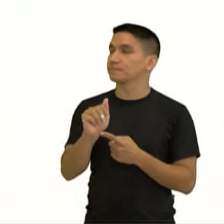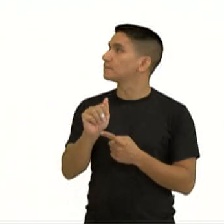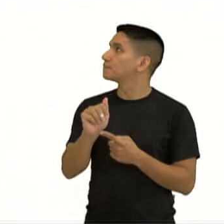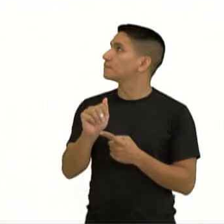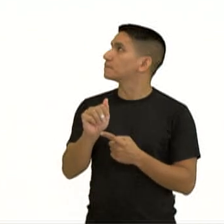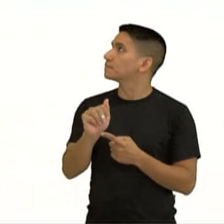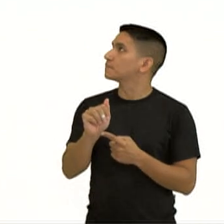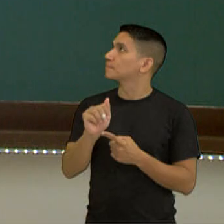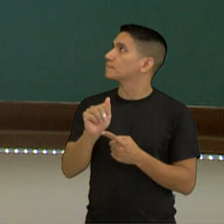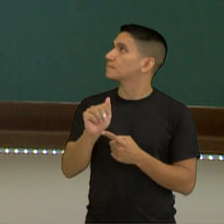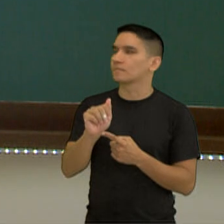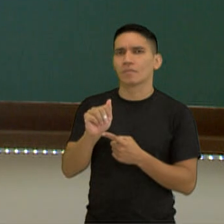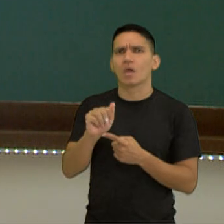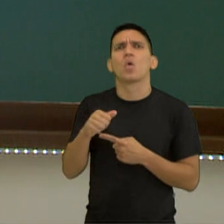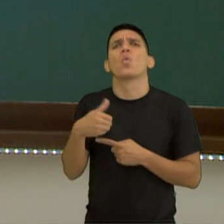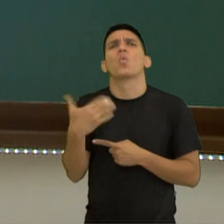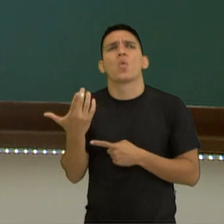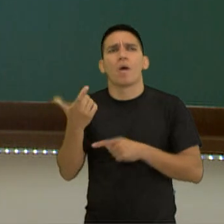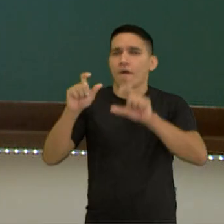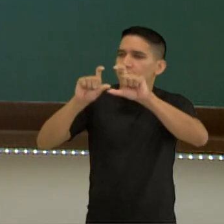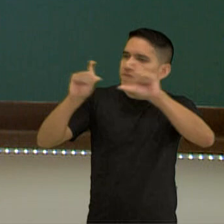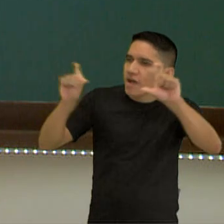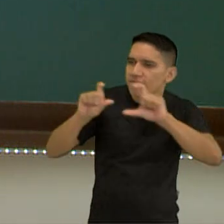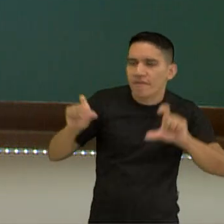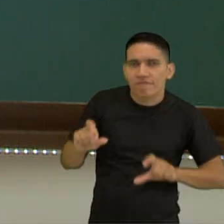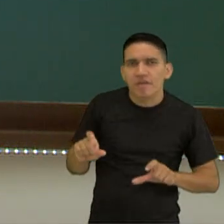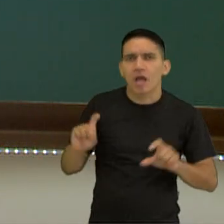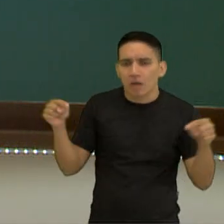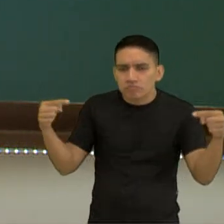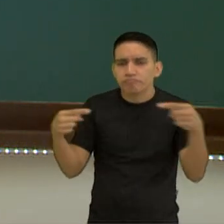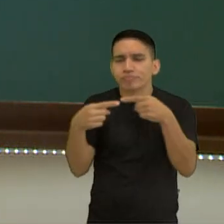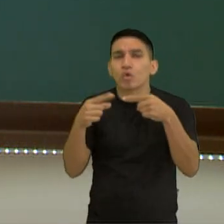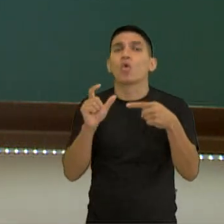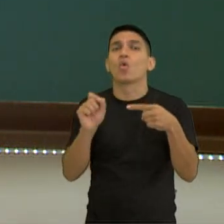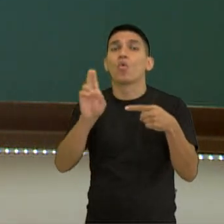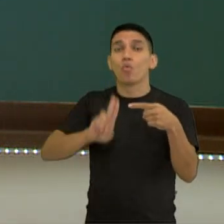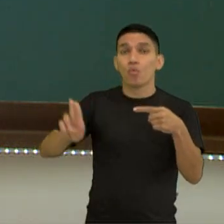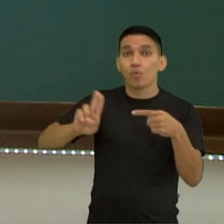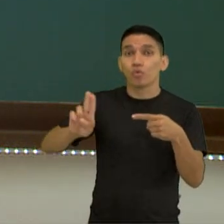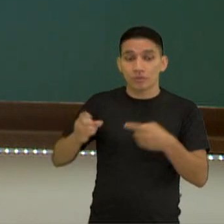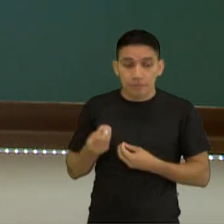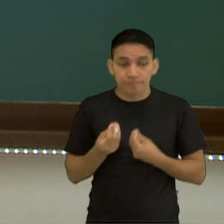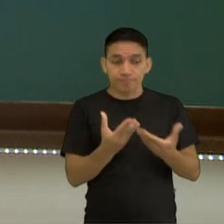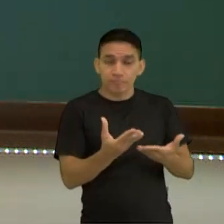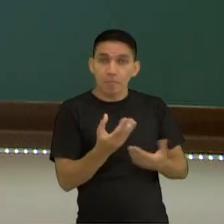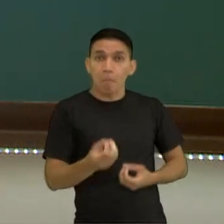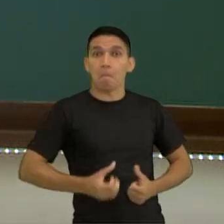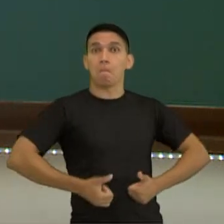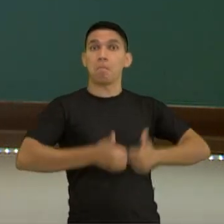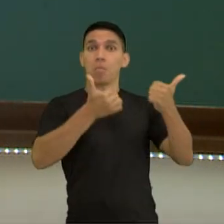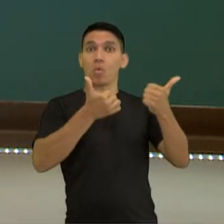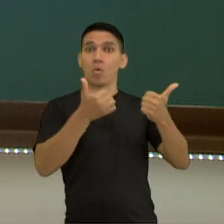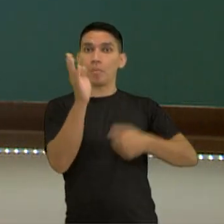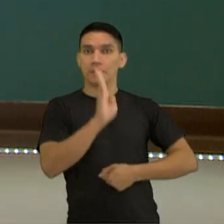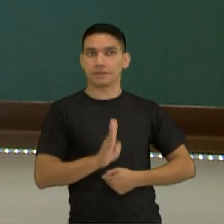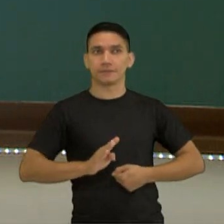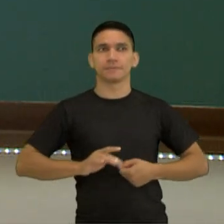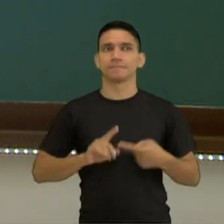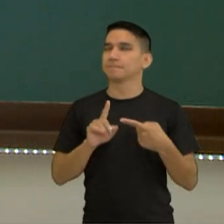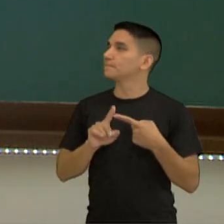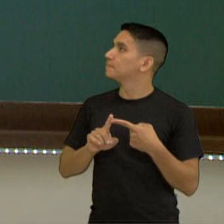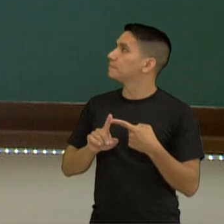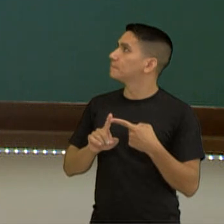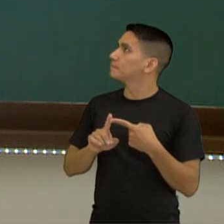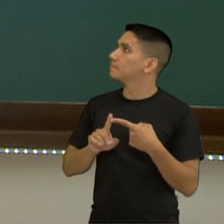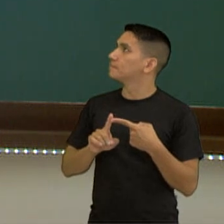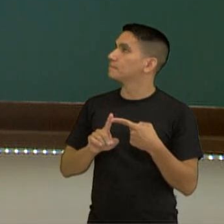in Brazil? Qual das frases que nós verificamos, elas trazem benefícios para o Brasil? Headlines 1 and 2,